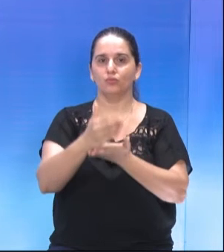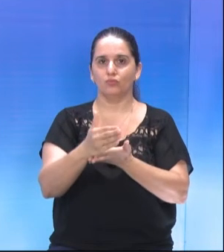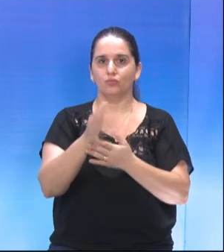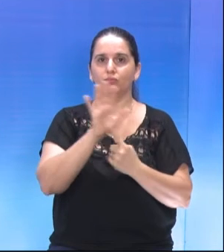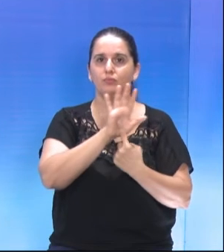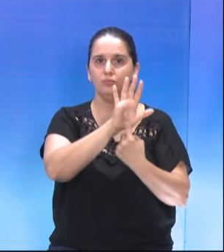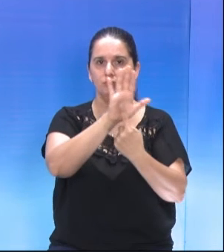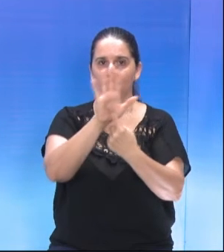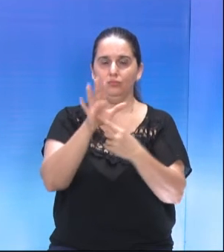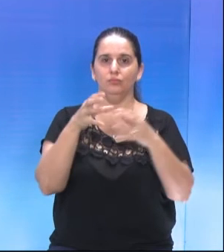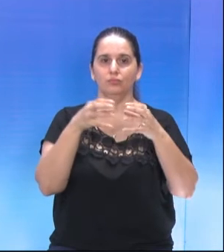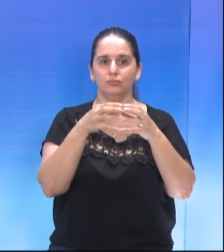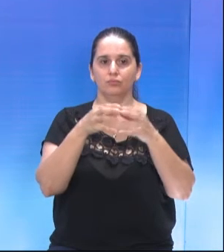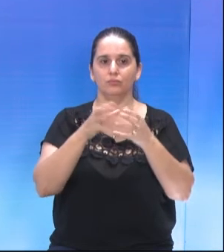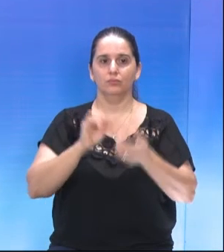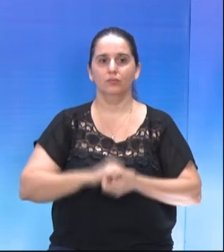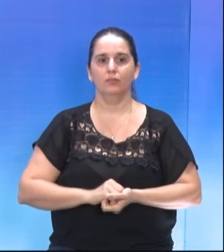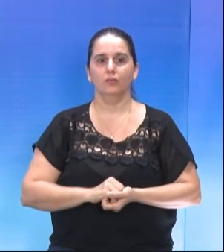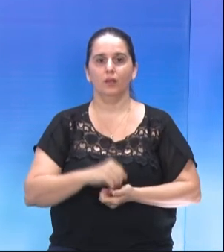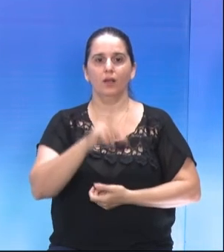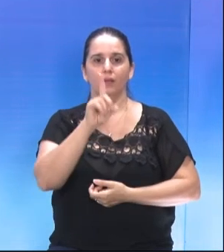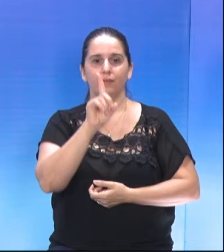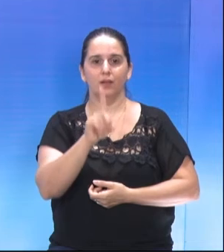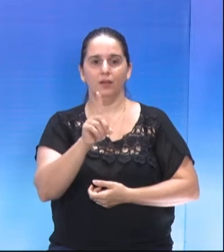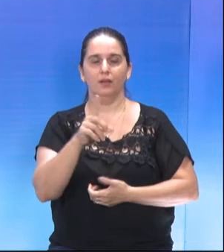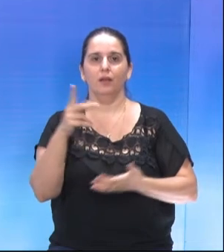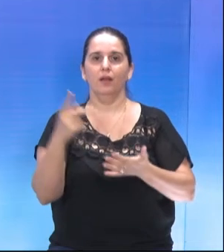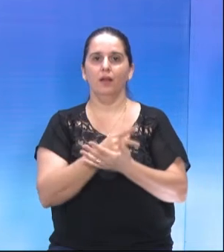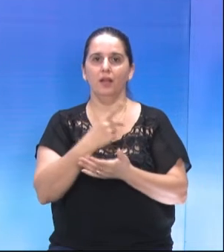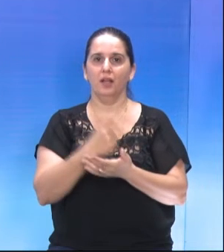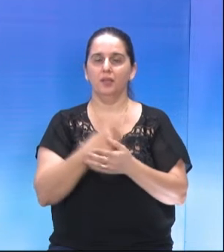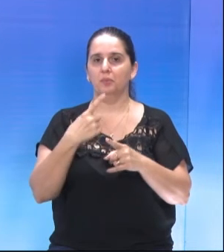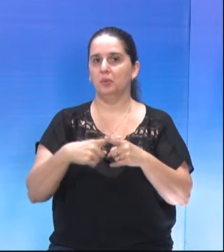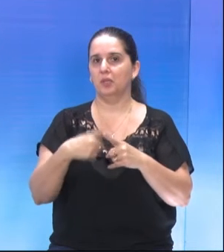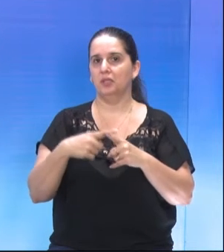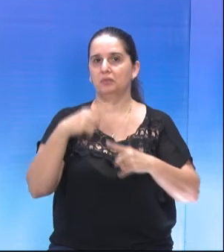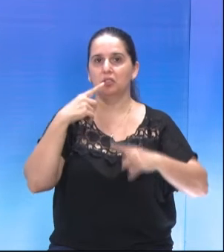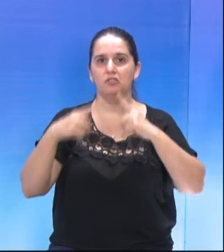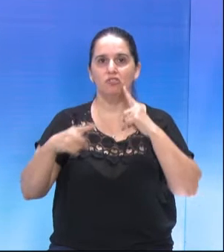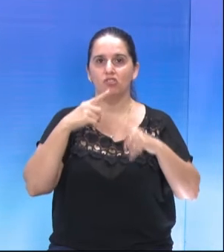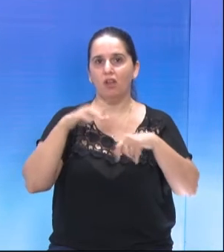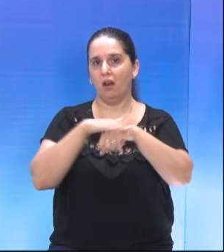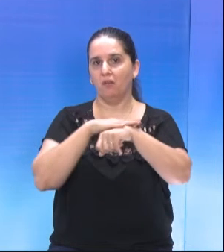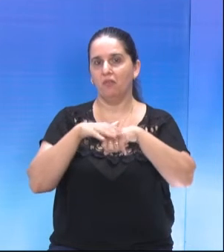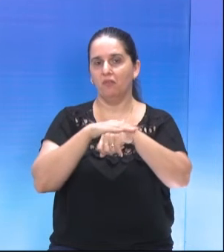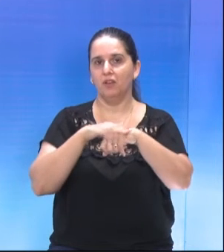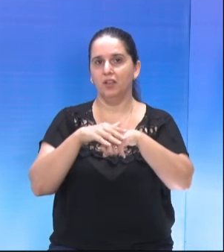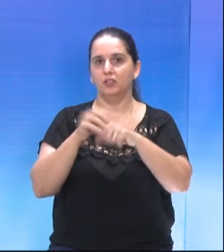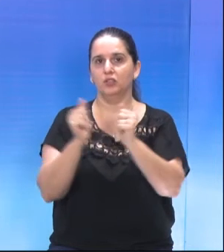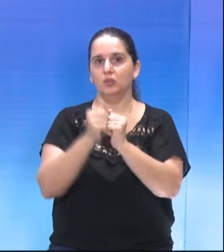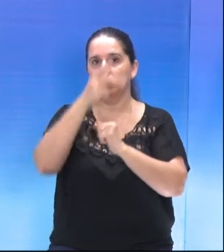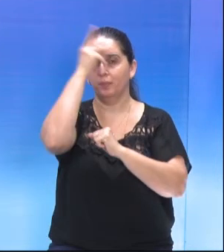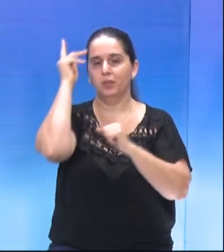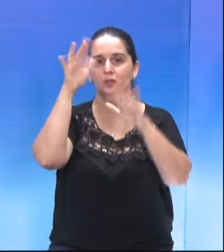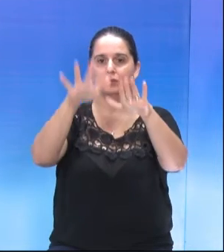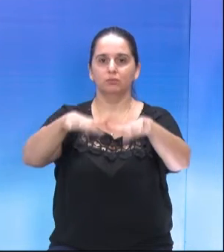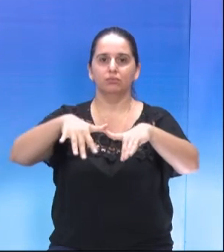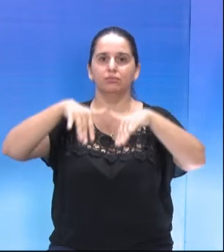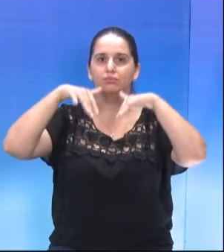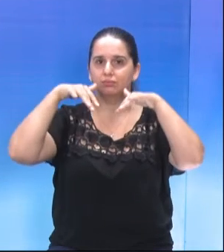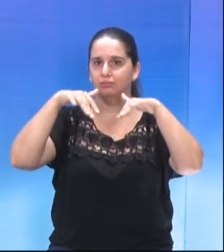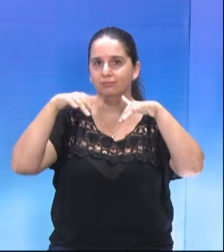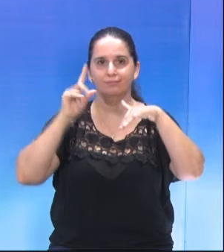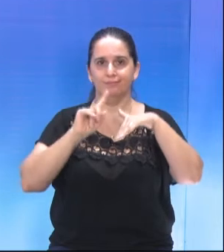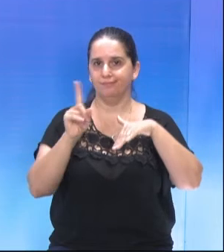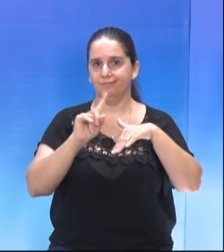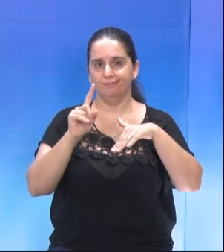da apresentação do grupo. E a letra D seria incorreta também, porque não há diálogo ali. A imagem mostra bem